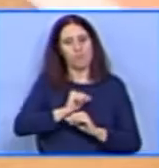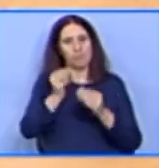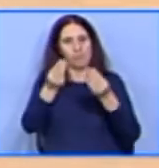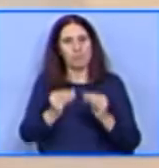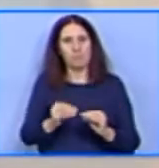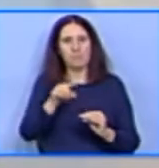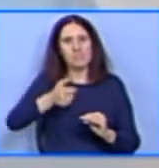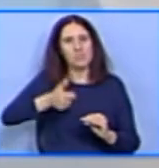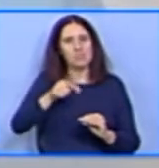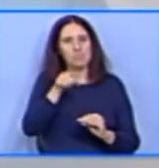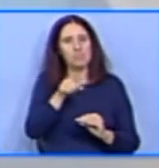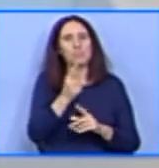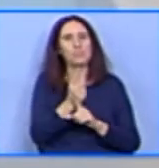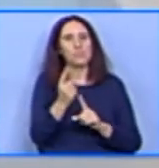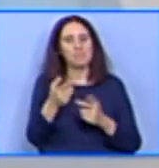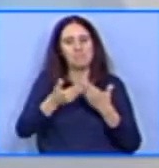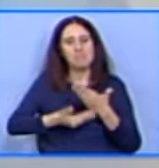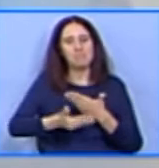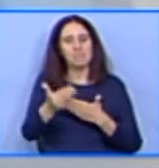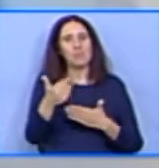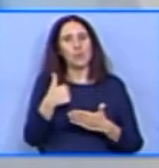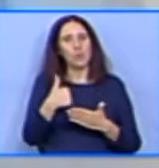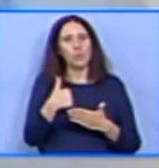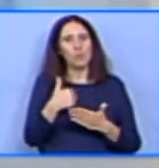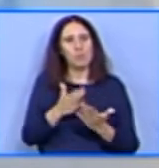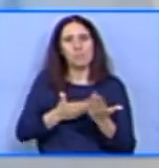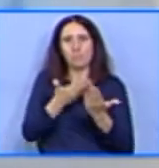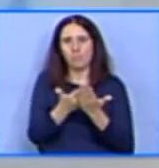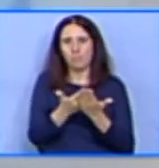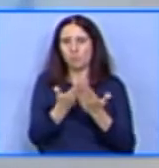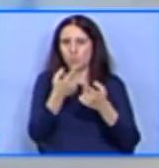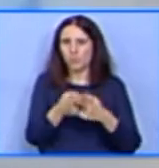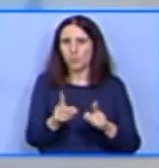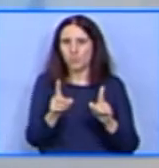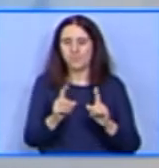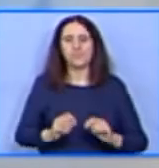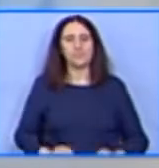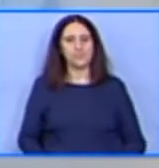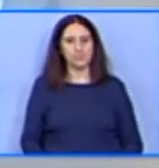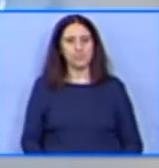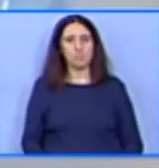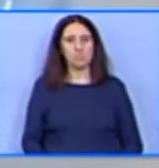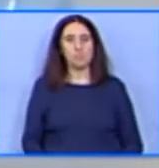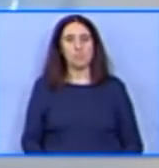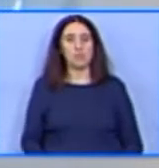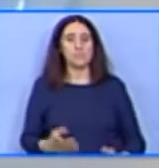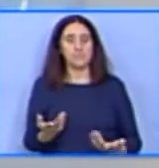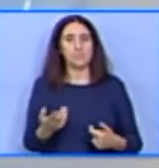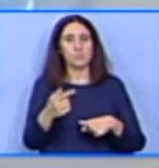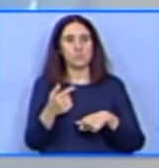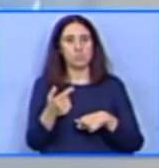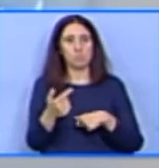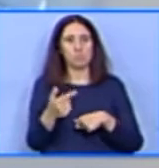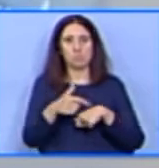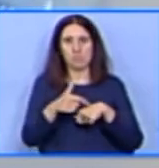este essencialmente porque a partir daqui queria também propor um outro exercício. Um dos tempos que nós podemos